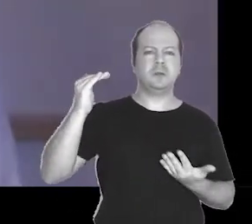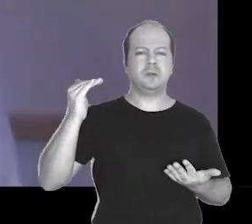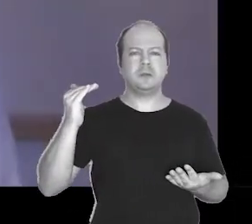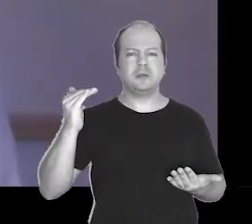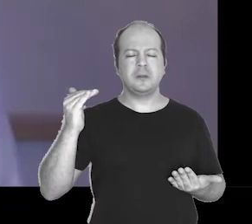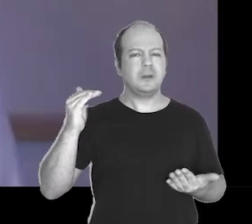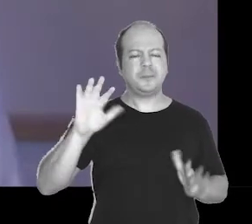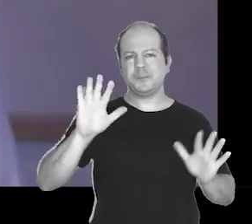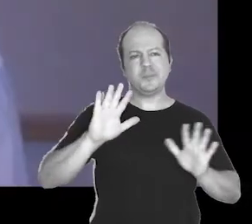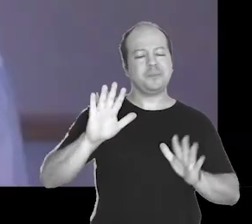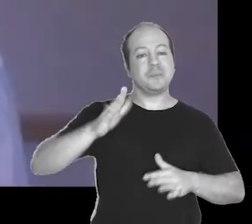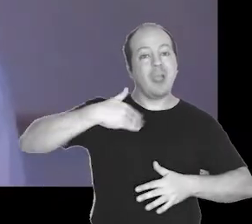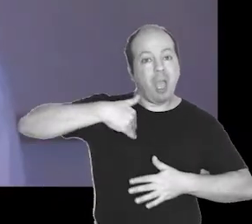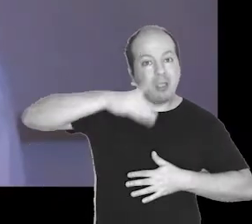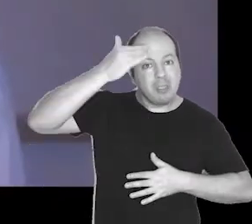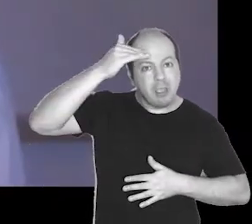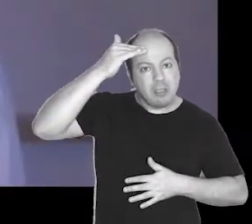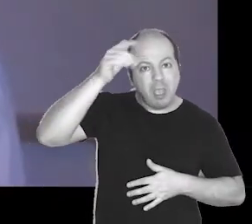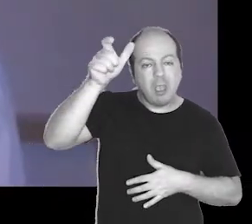Entender você,